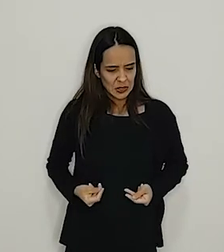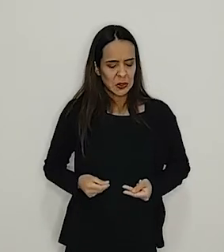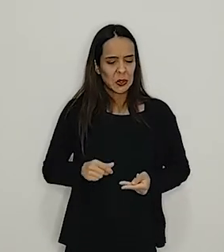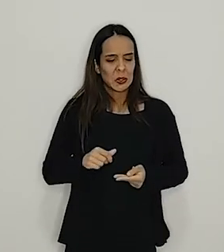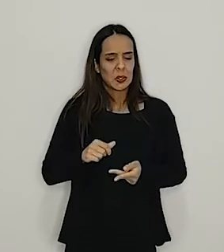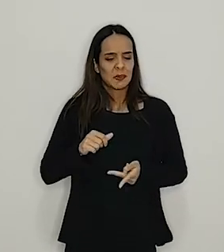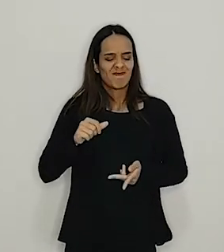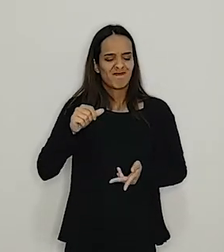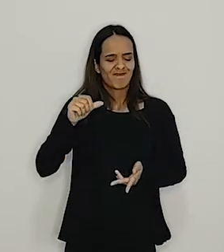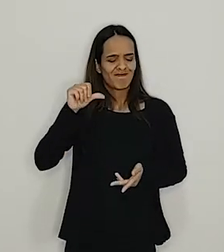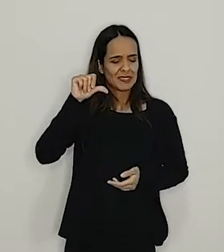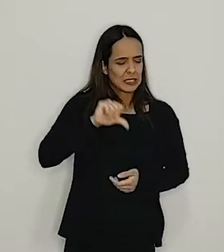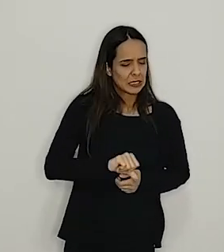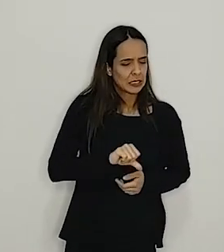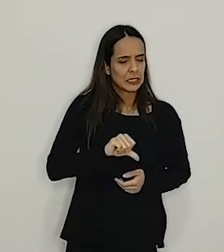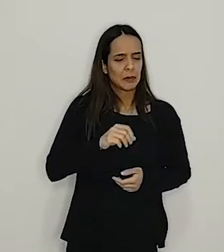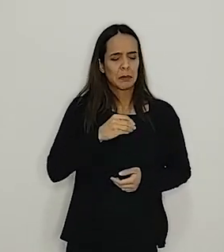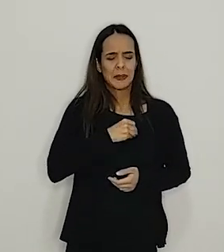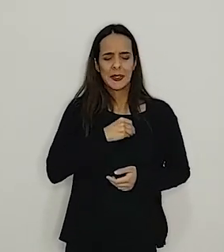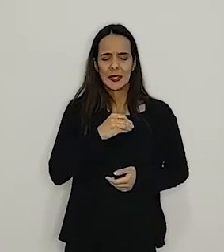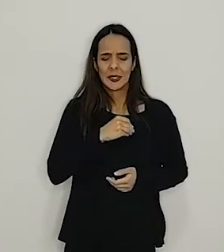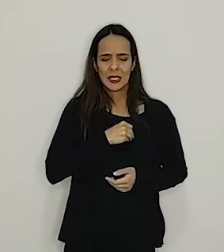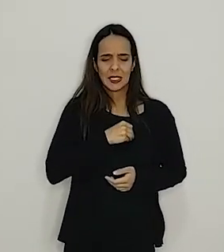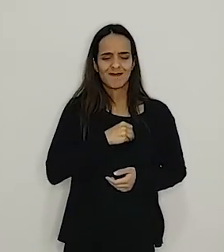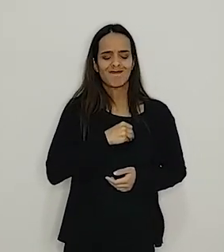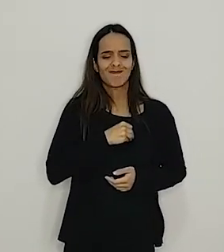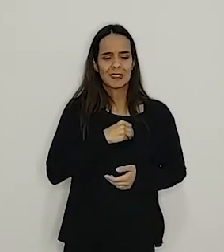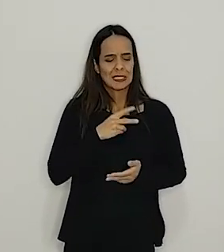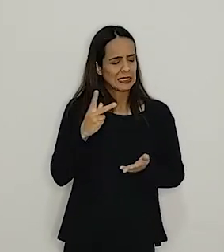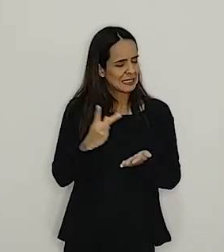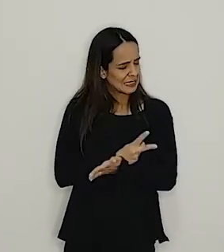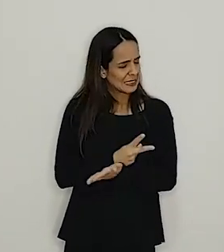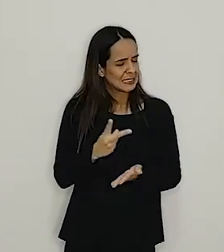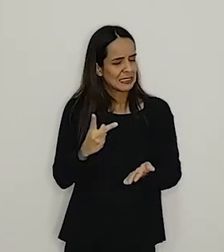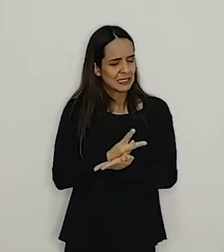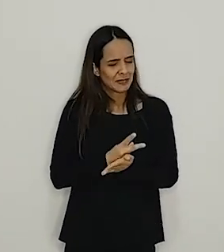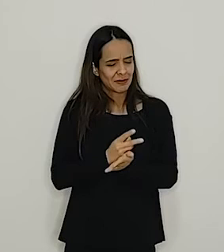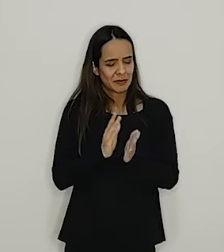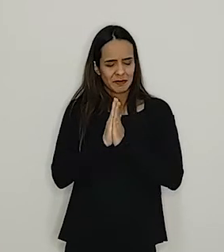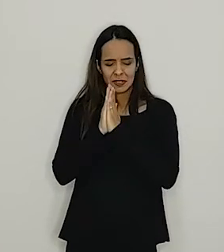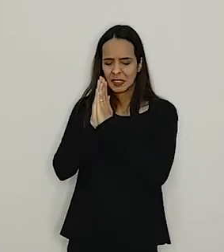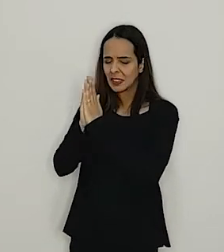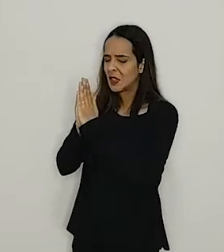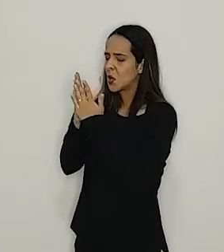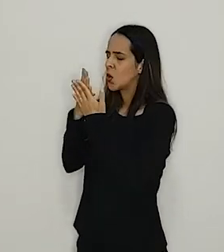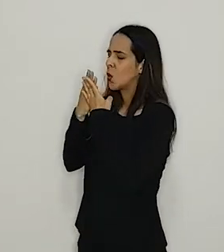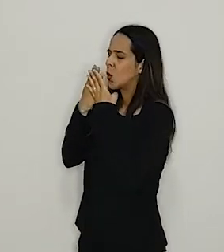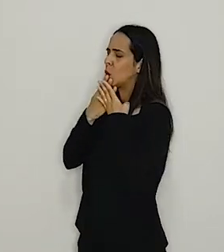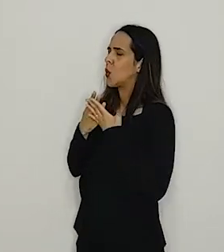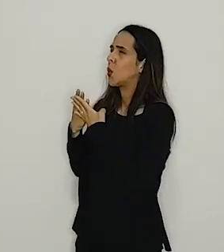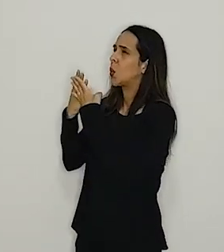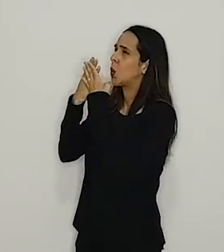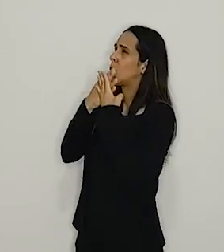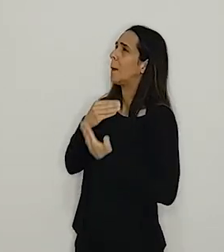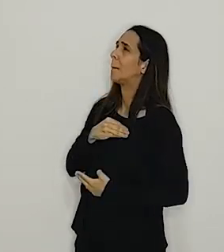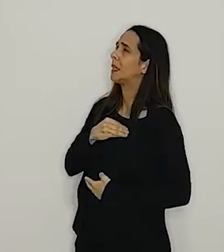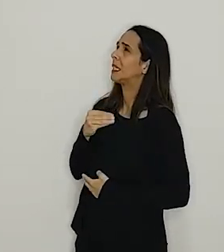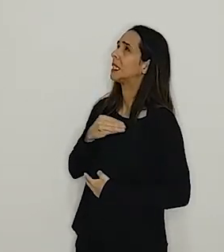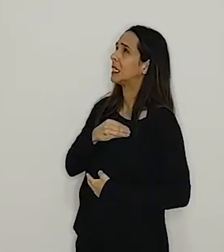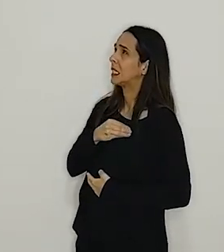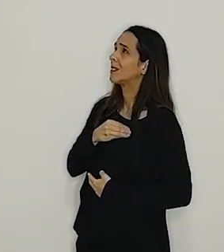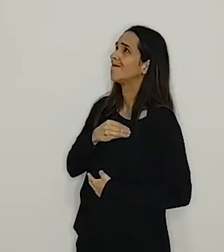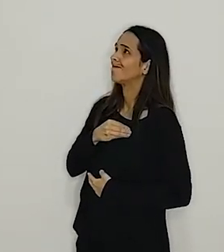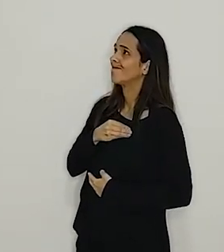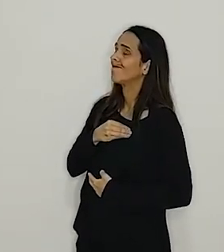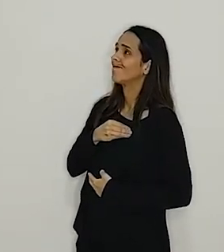e então podemos colocar isso diante do Senhor e, como uma oração honesta, confessarmos os nossos pecados,